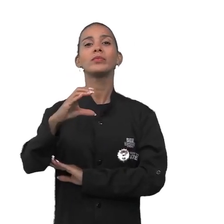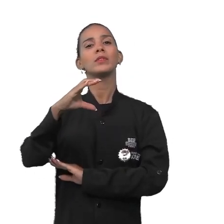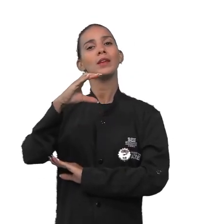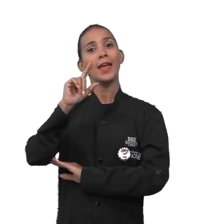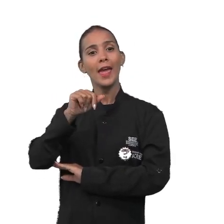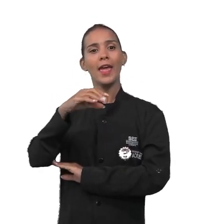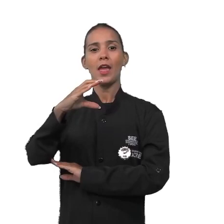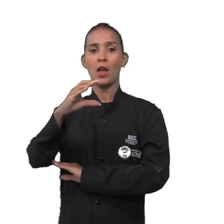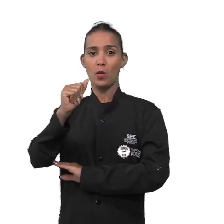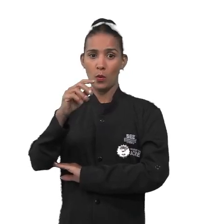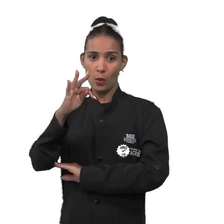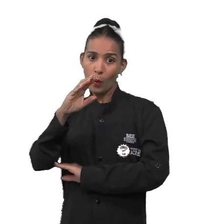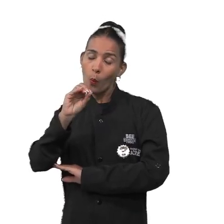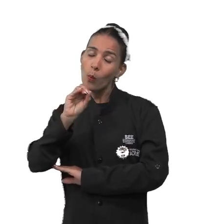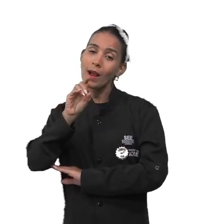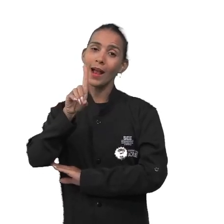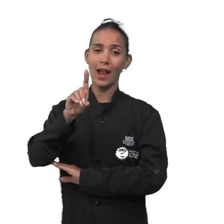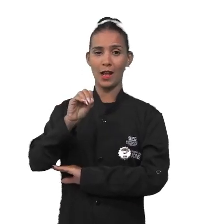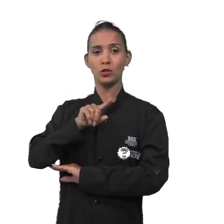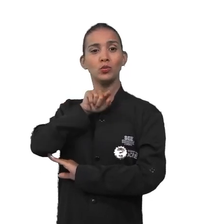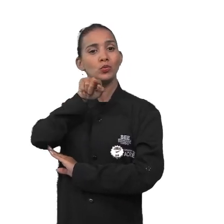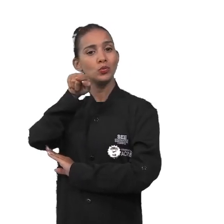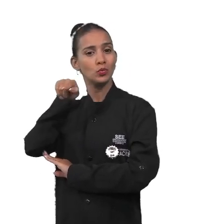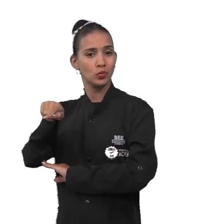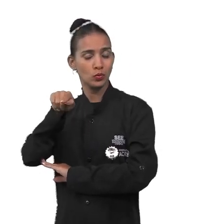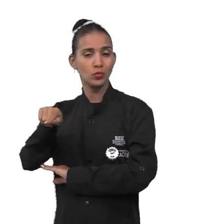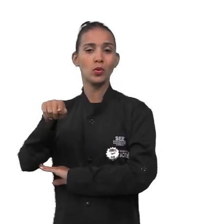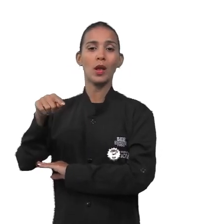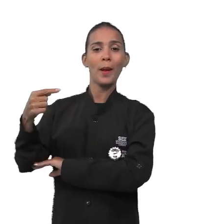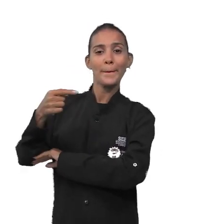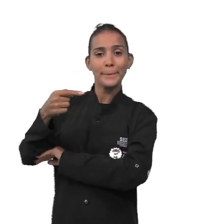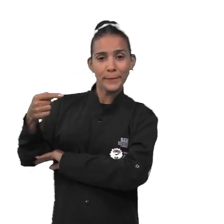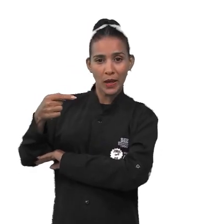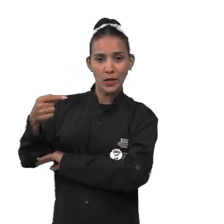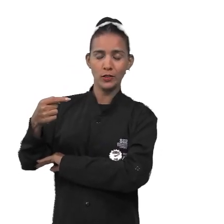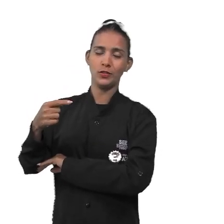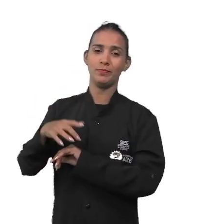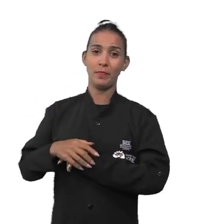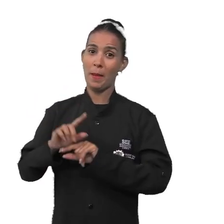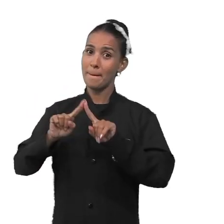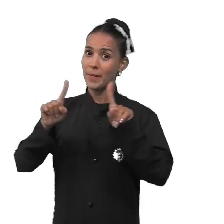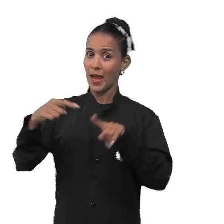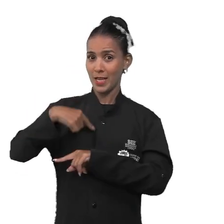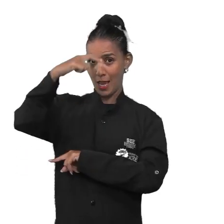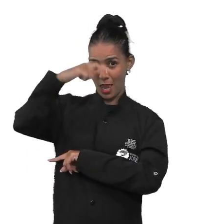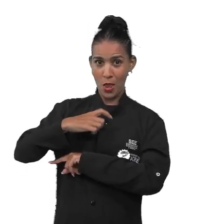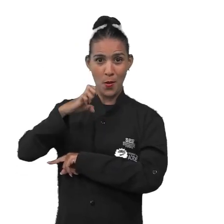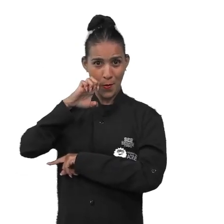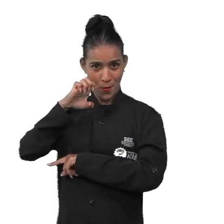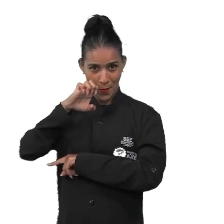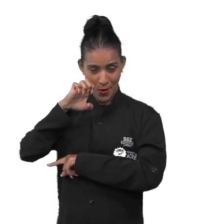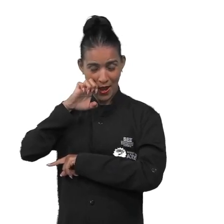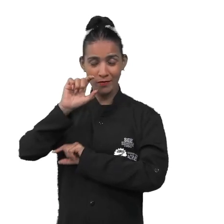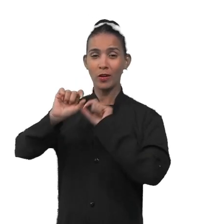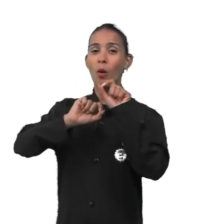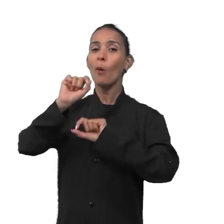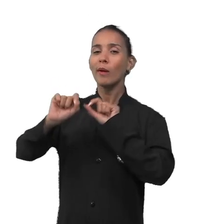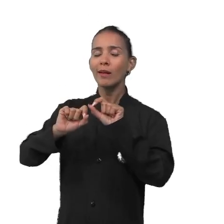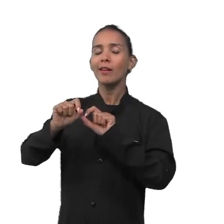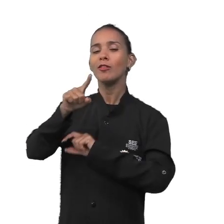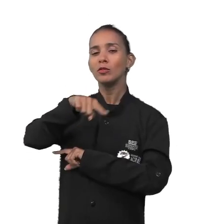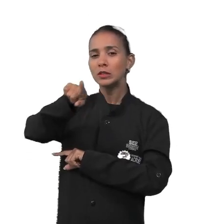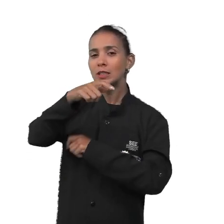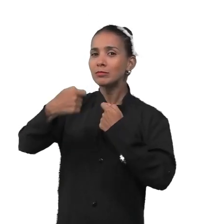reduz, ânodo oxida. Só que eu, Everton, professor, prefiro que você lembre assim, ó.